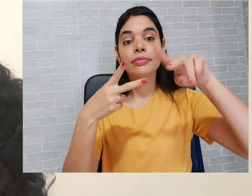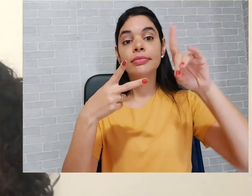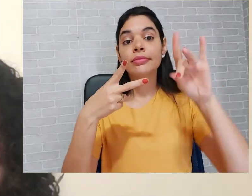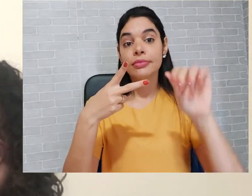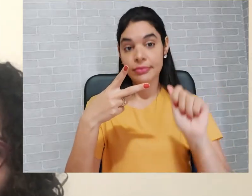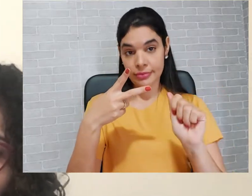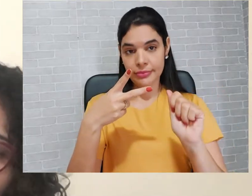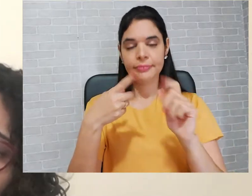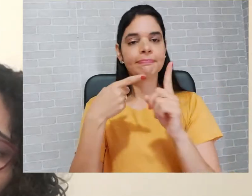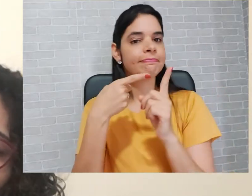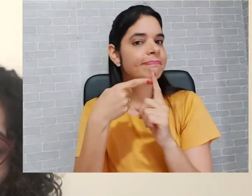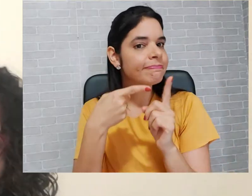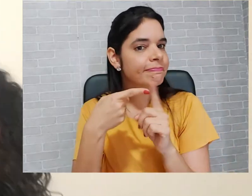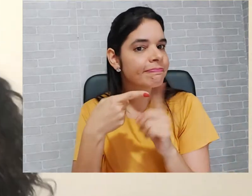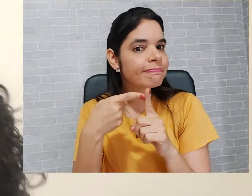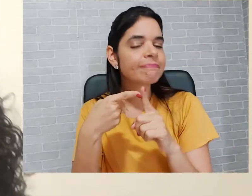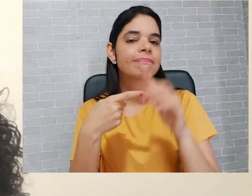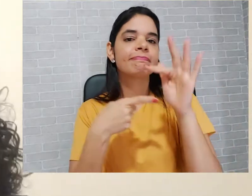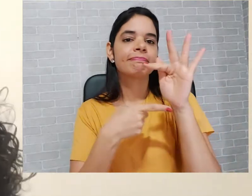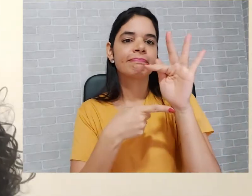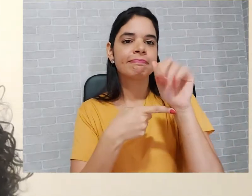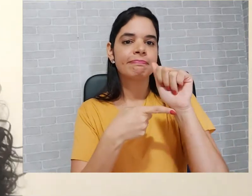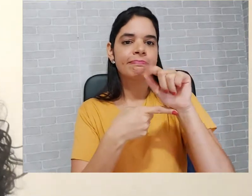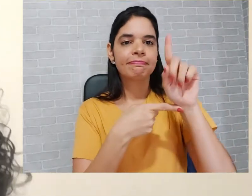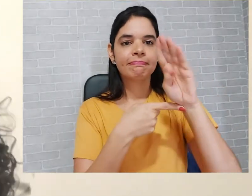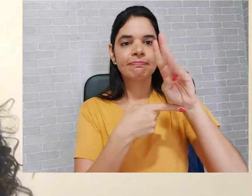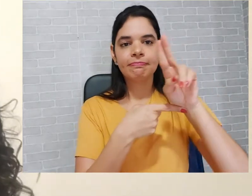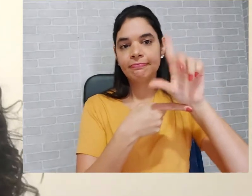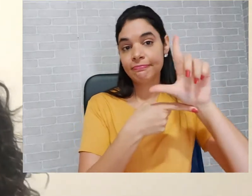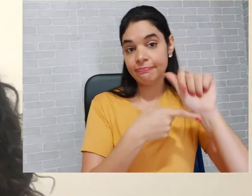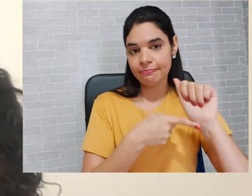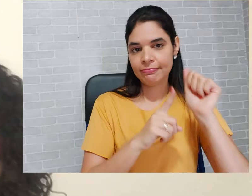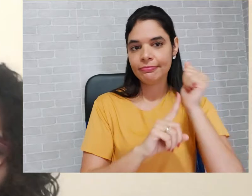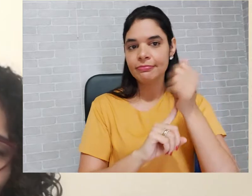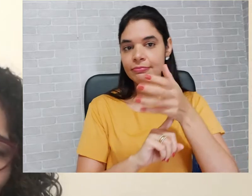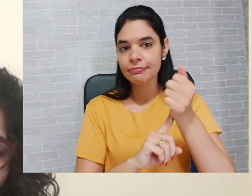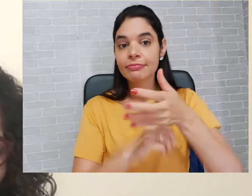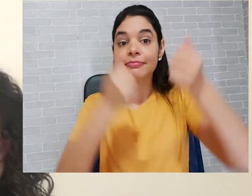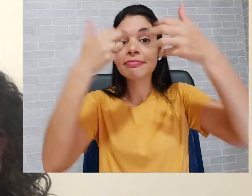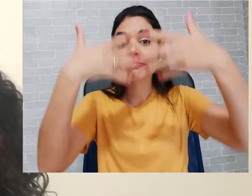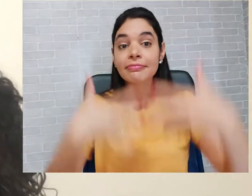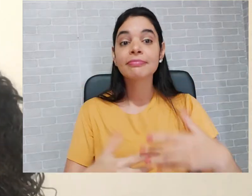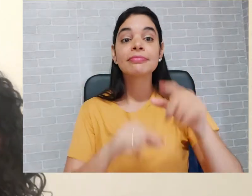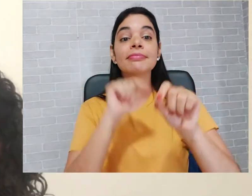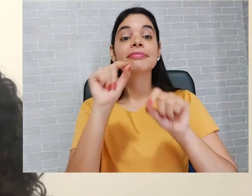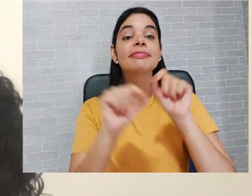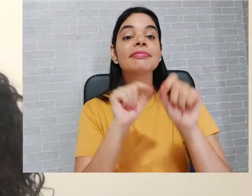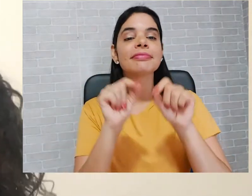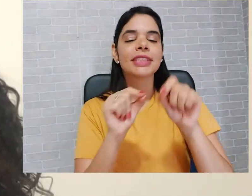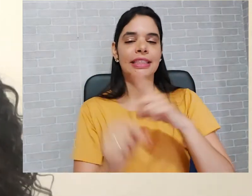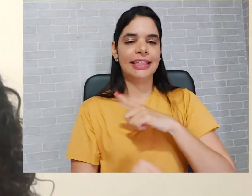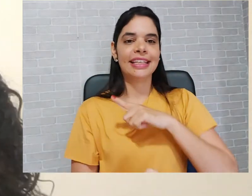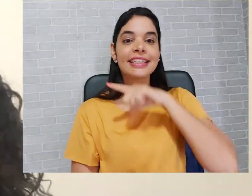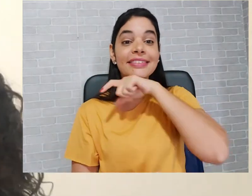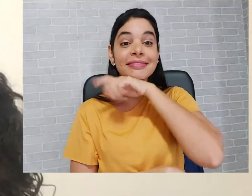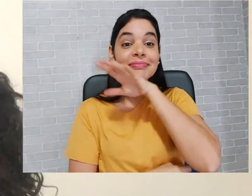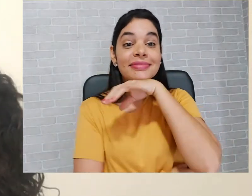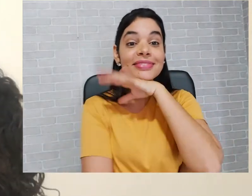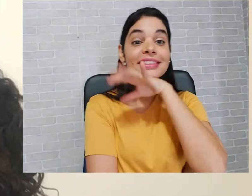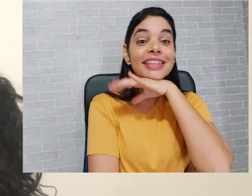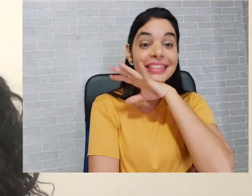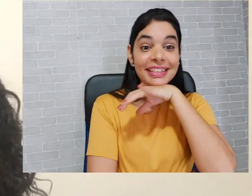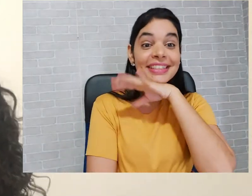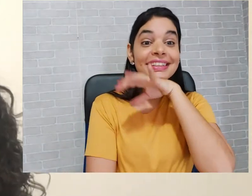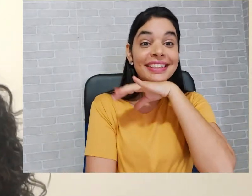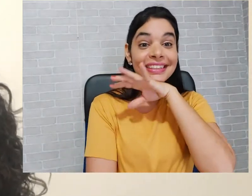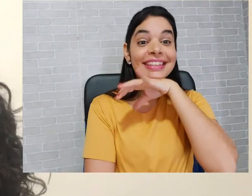Comecemos pela fábula, que é uma expressão popular, democrática. Nas fábulas os animais